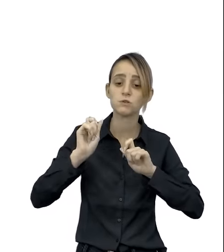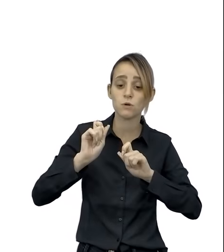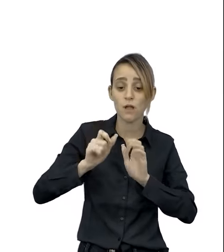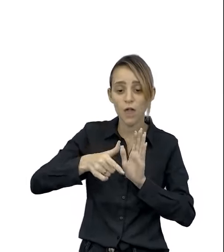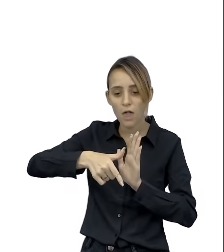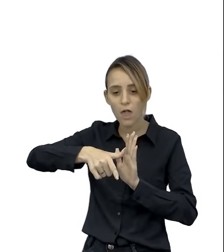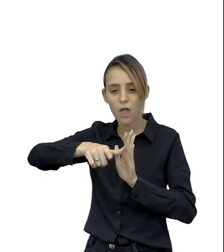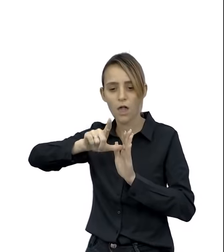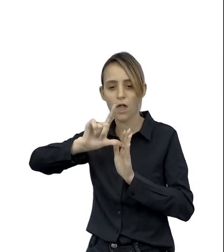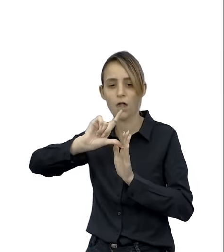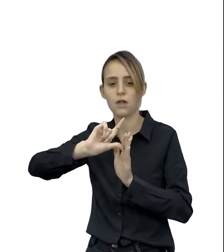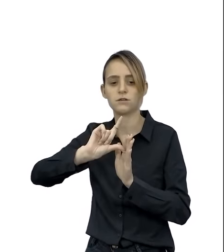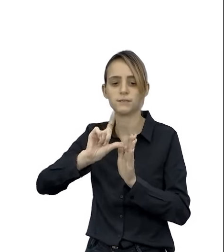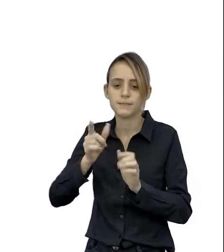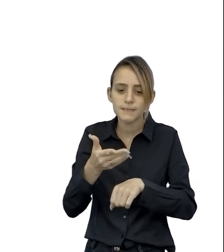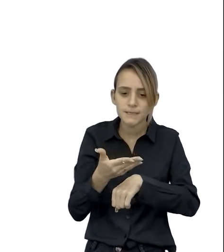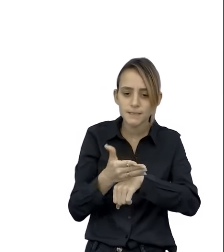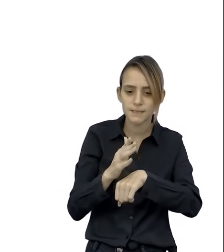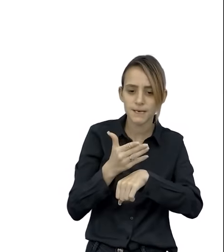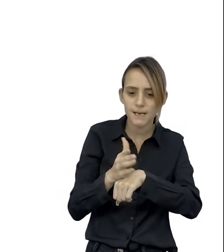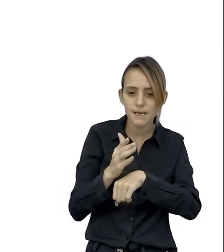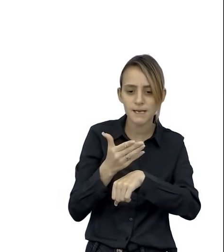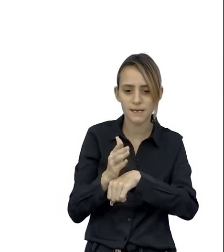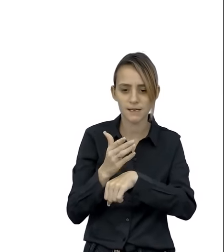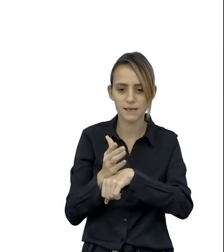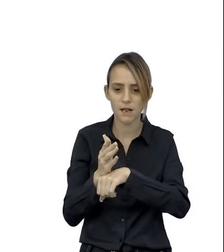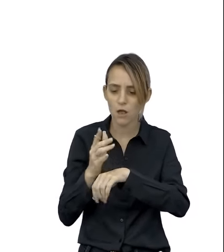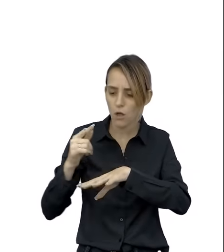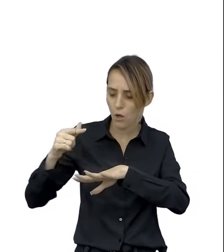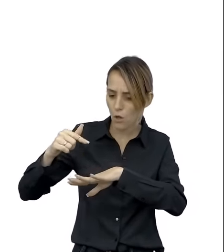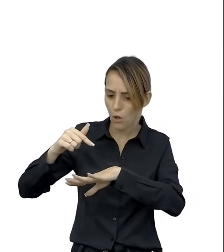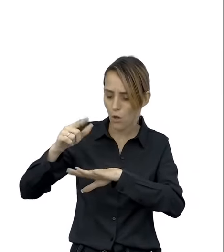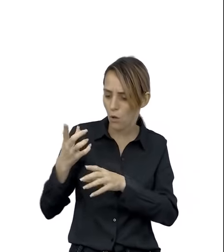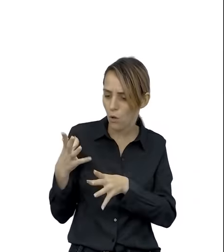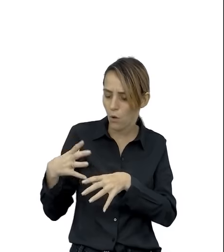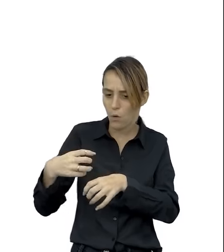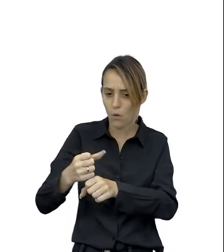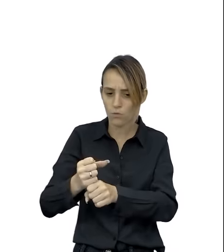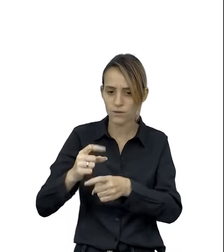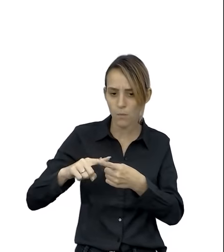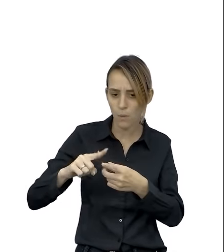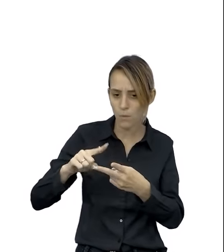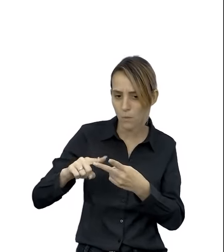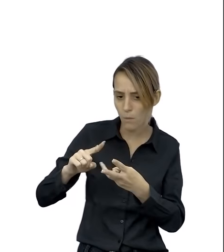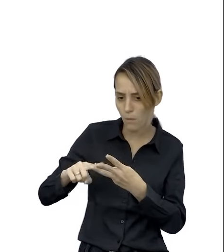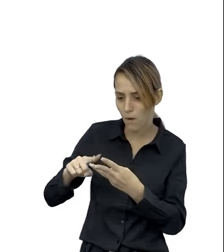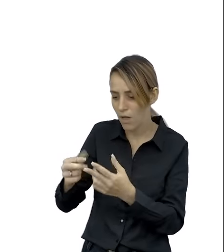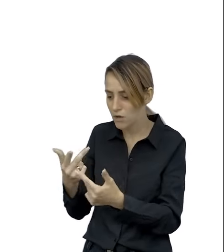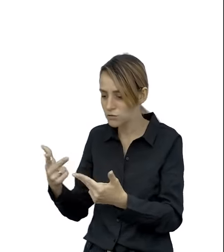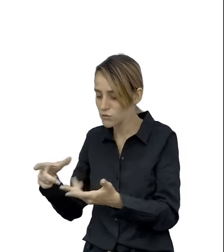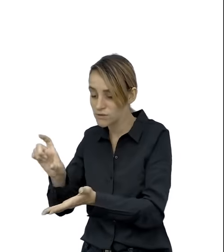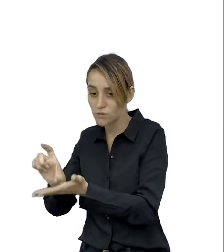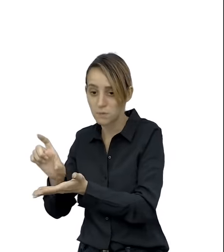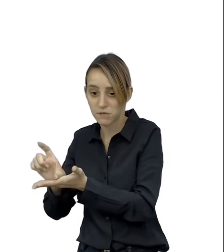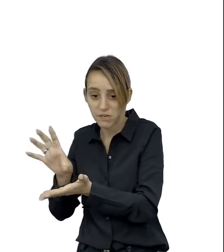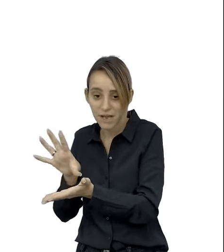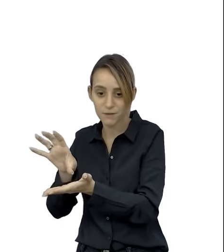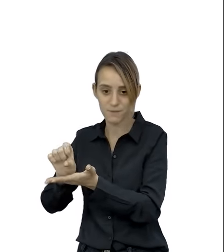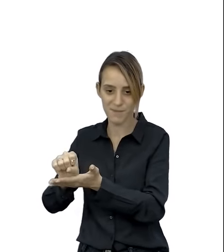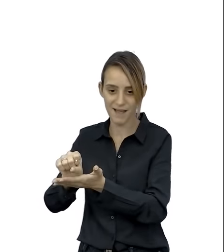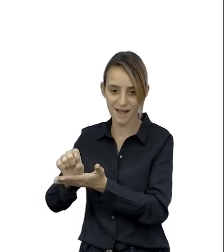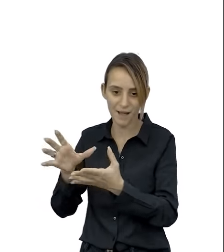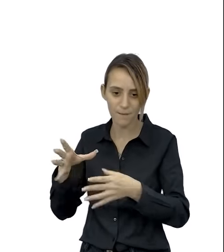eles manipulem objetos e façam contagens. Para isso, eles podem relacionar o